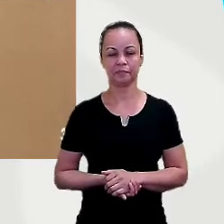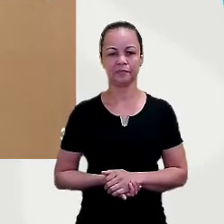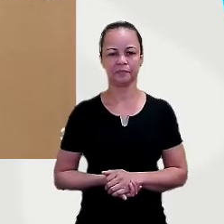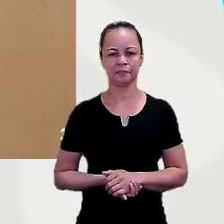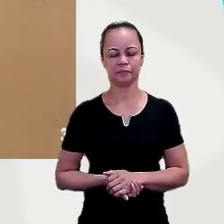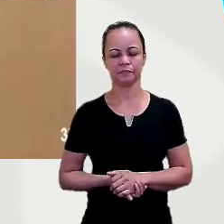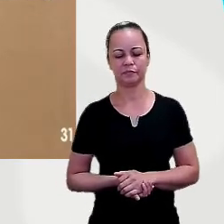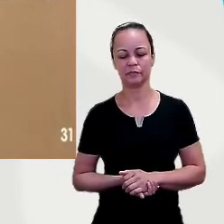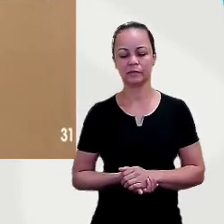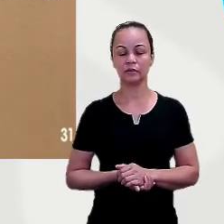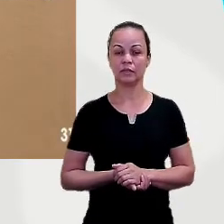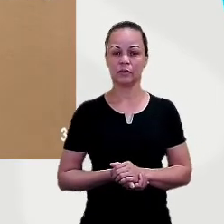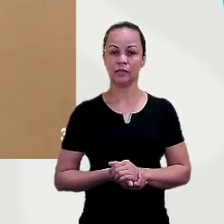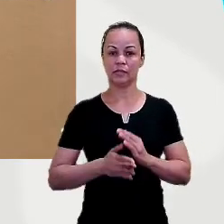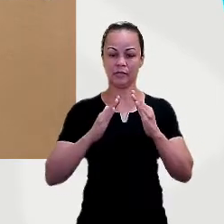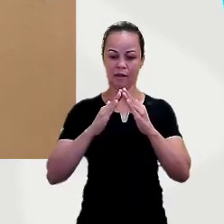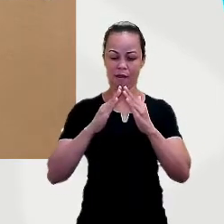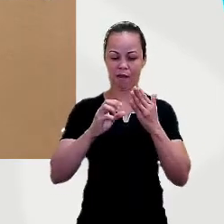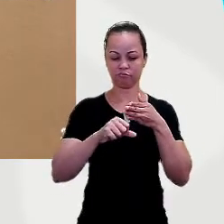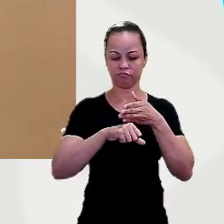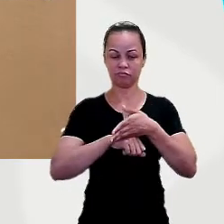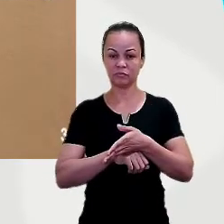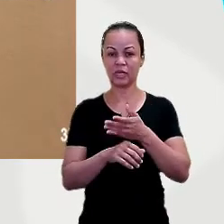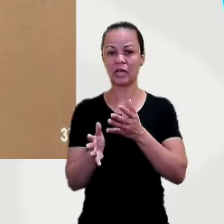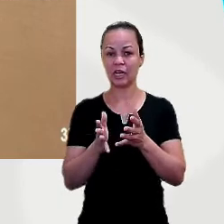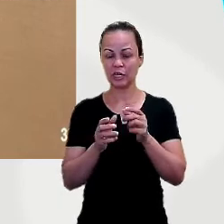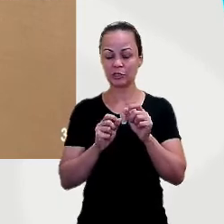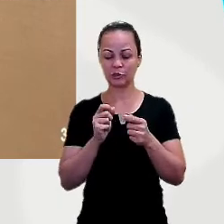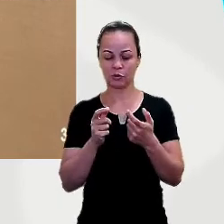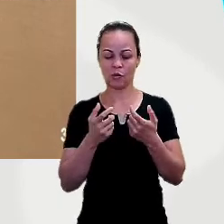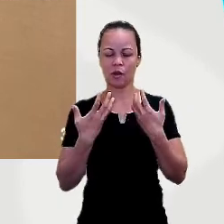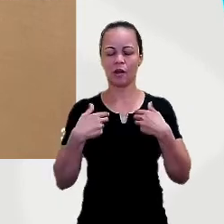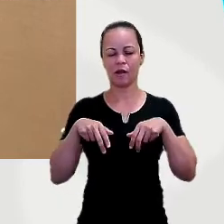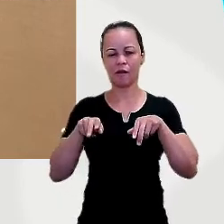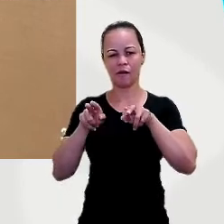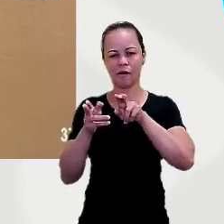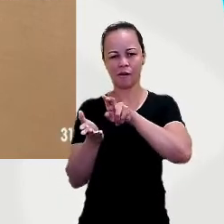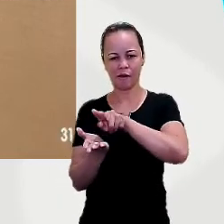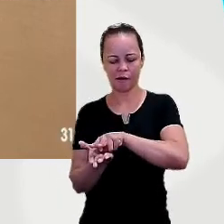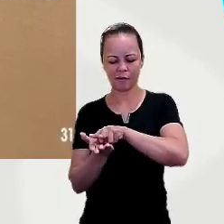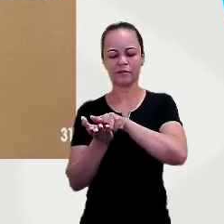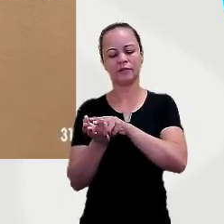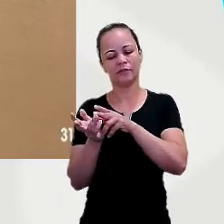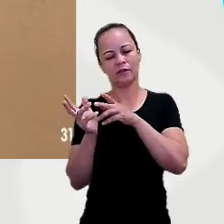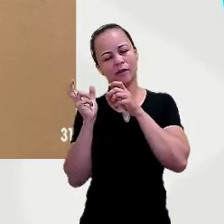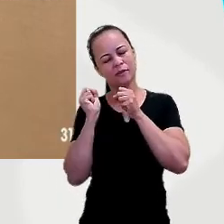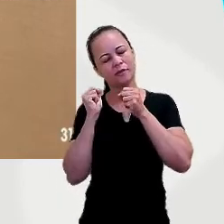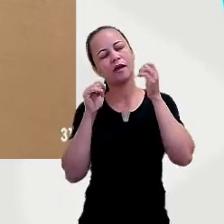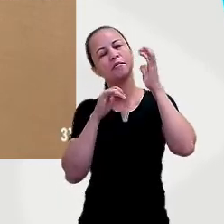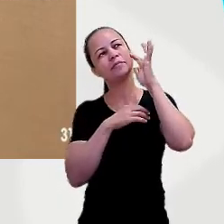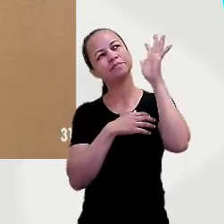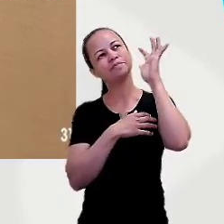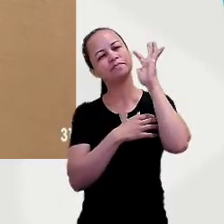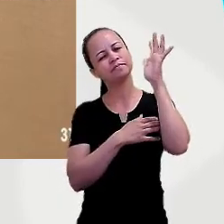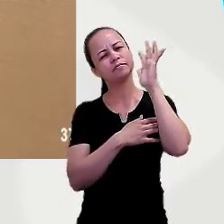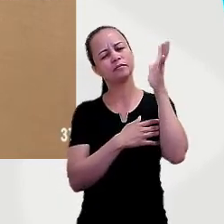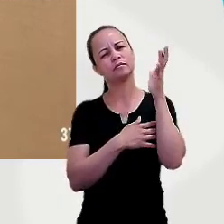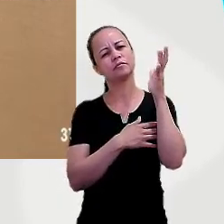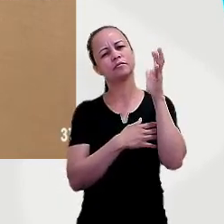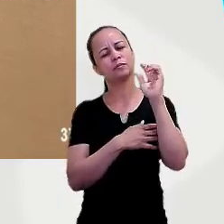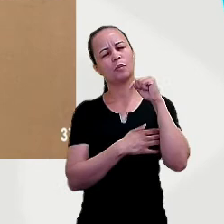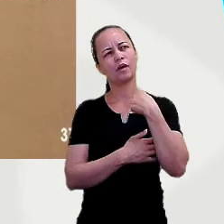Entrou na sua casinha. Deitou para descansar. E lá ficou a pensar. Por mais que a gente se